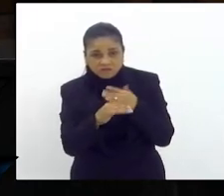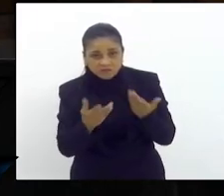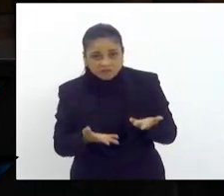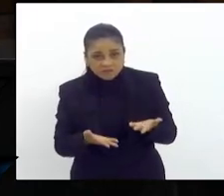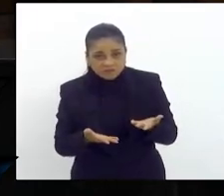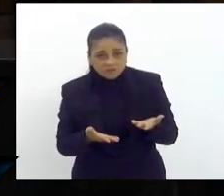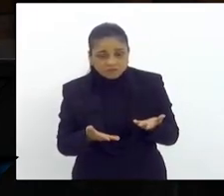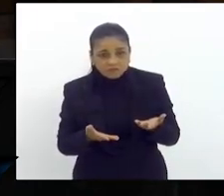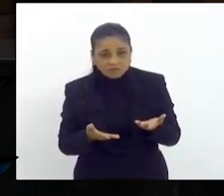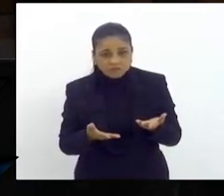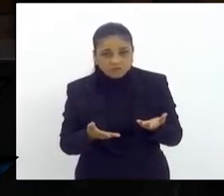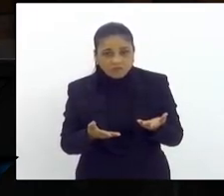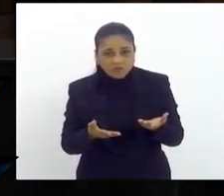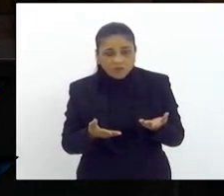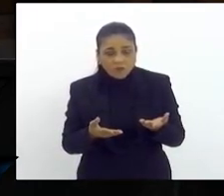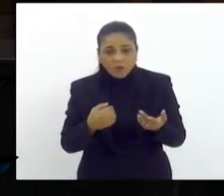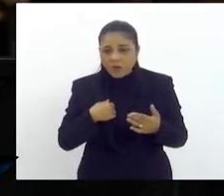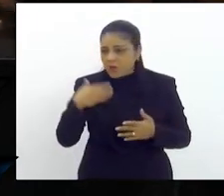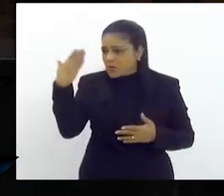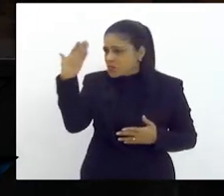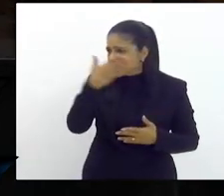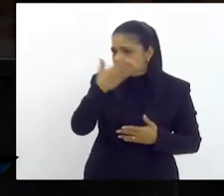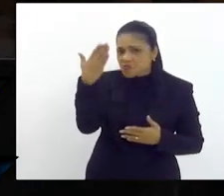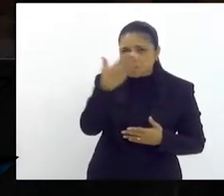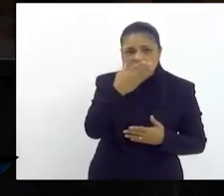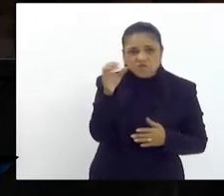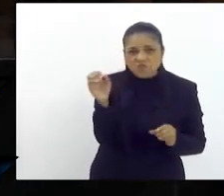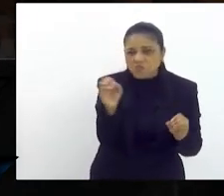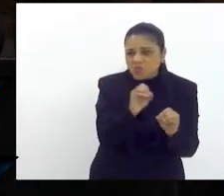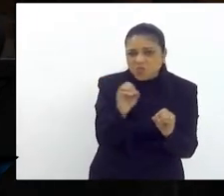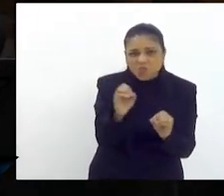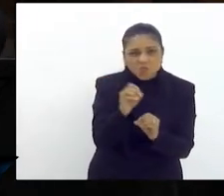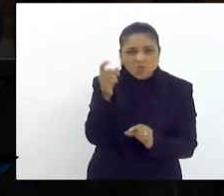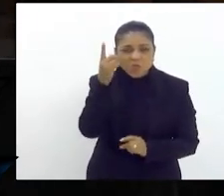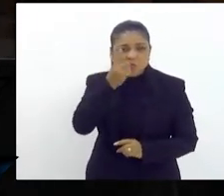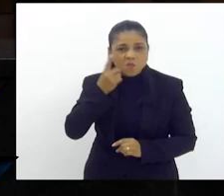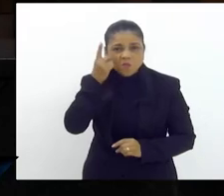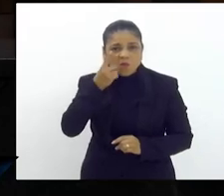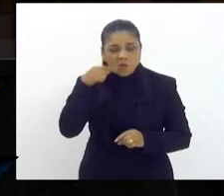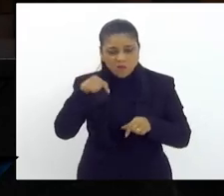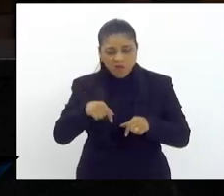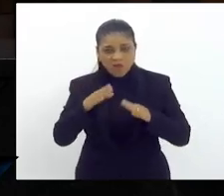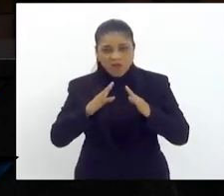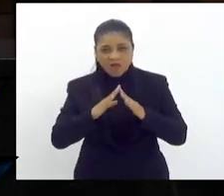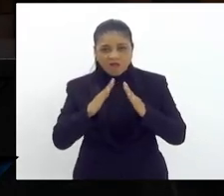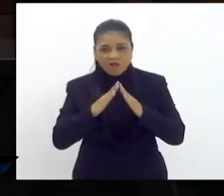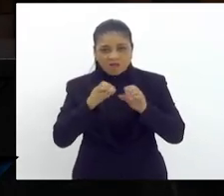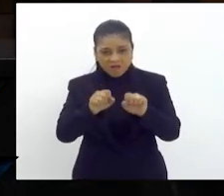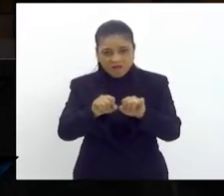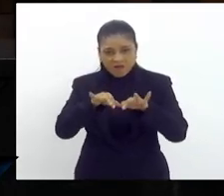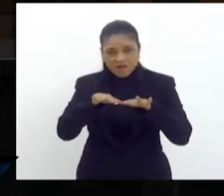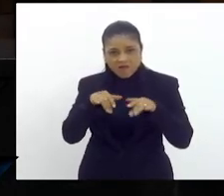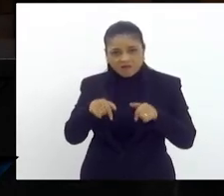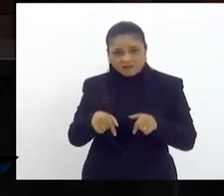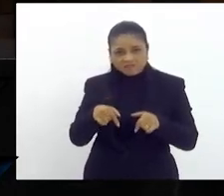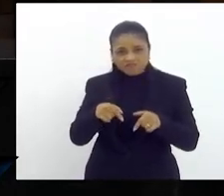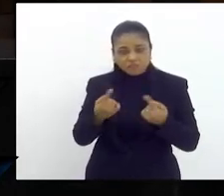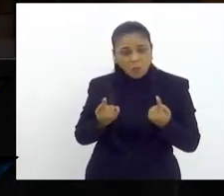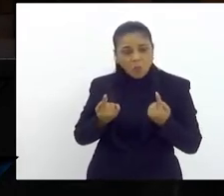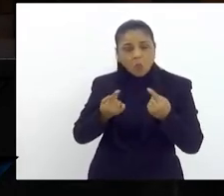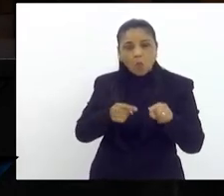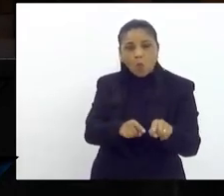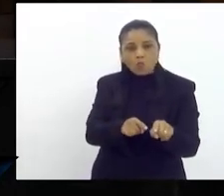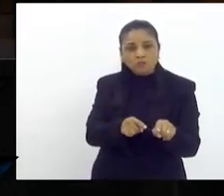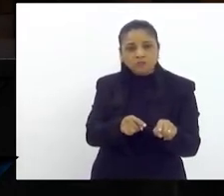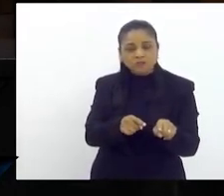infelizmente não vi nenhum parlamentar nesta casa manifestar contrariardade